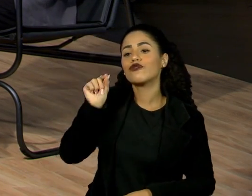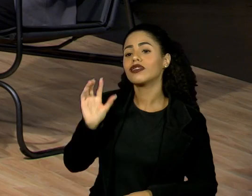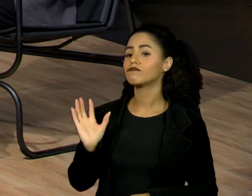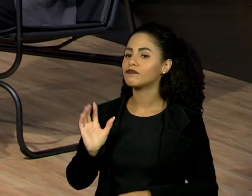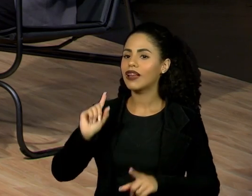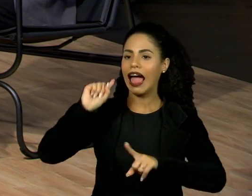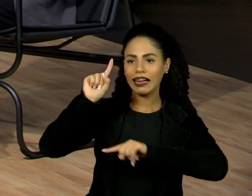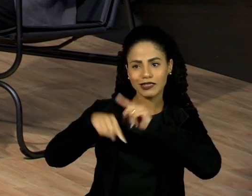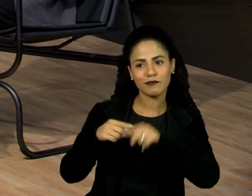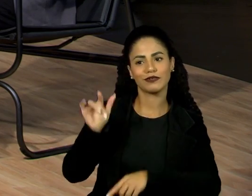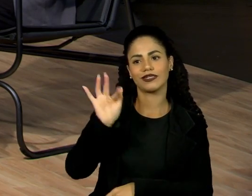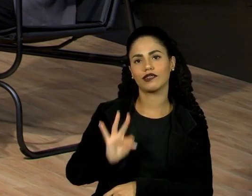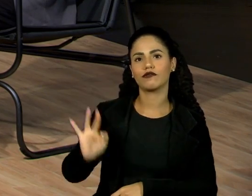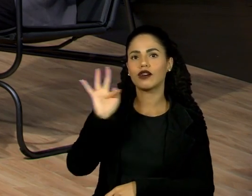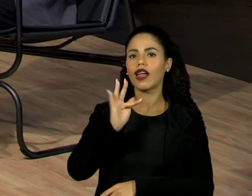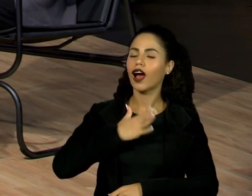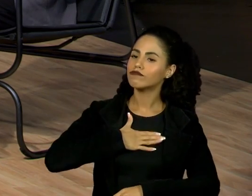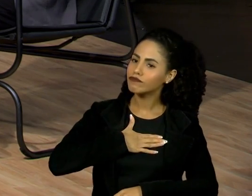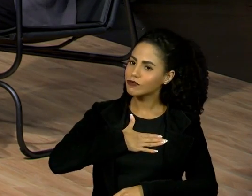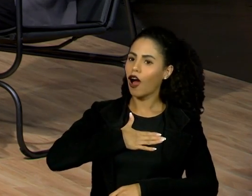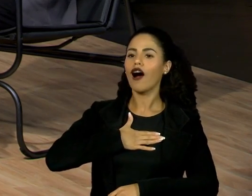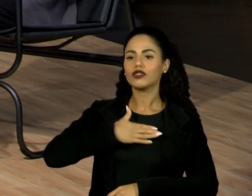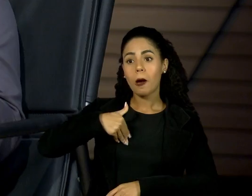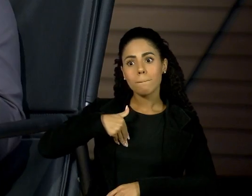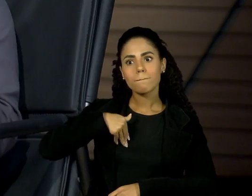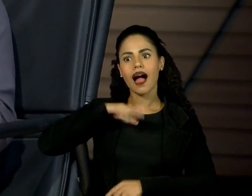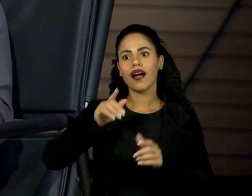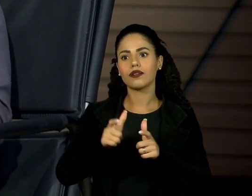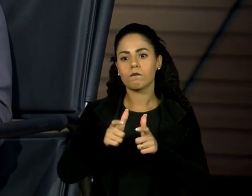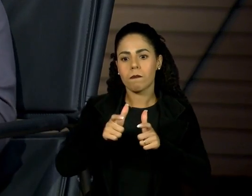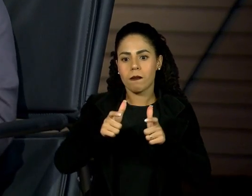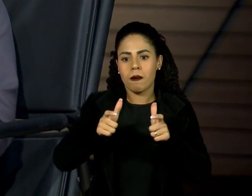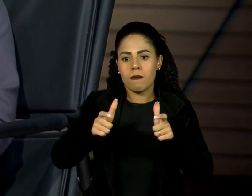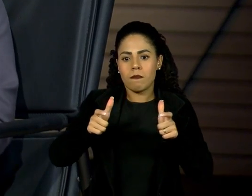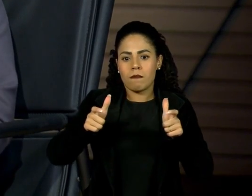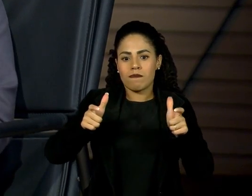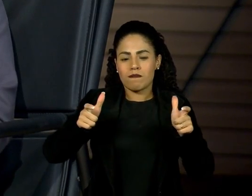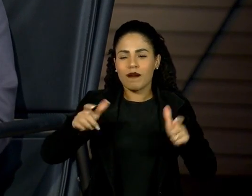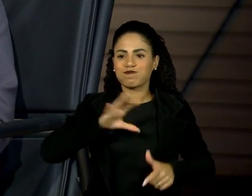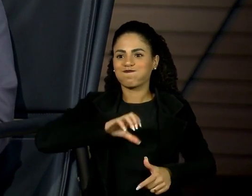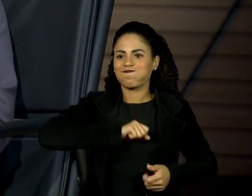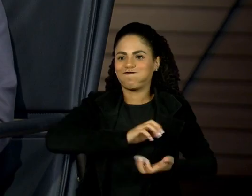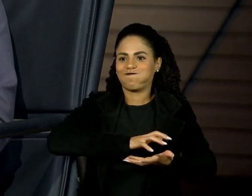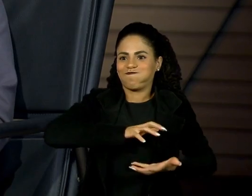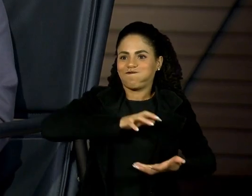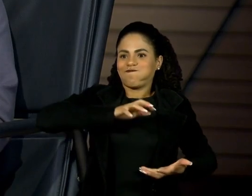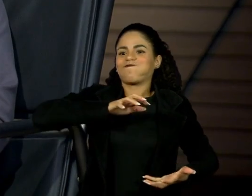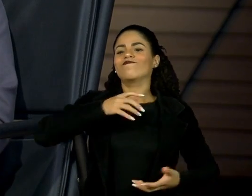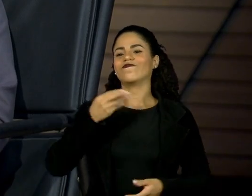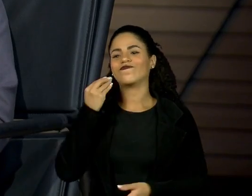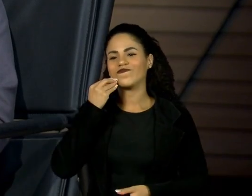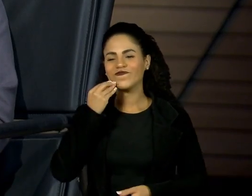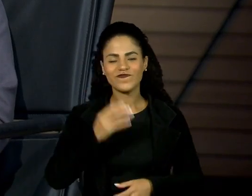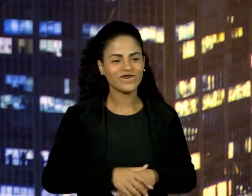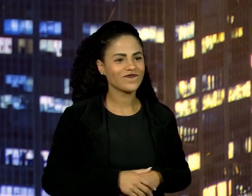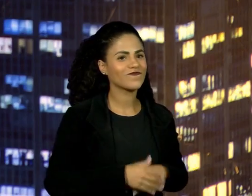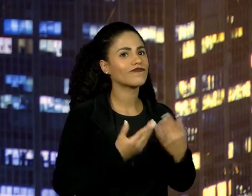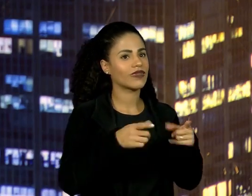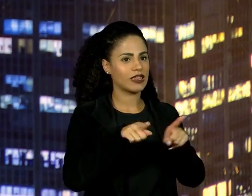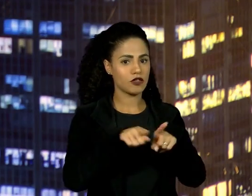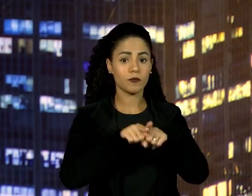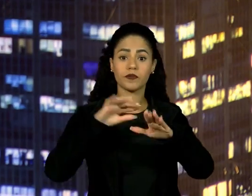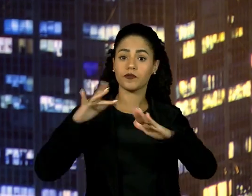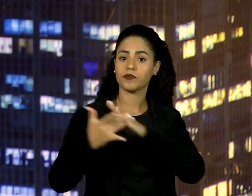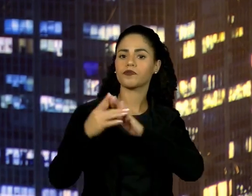depois, na faculdade, esse gosto vai sendo direcionado e, às vezes, aprimorado, né? Bom, e a gente foi às redes